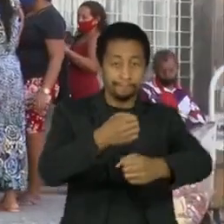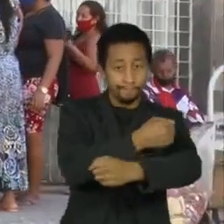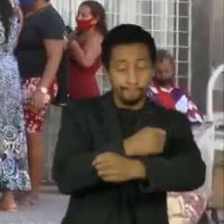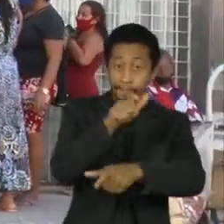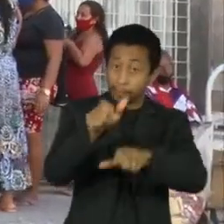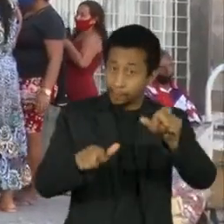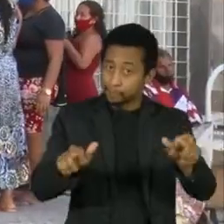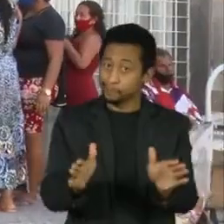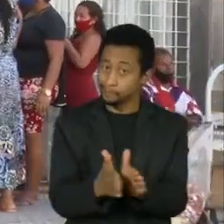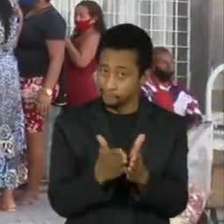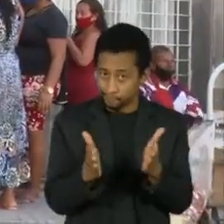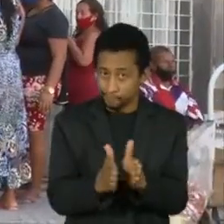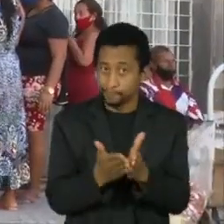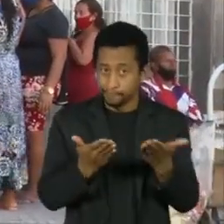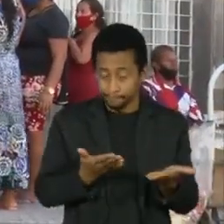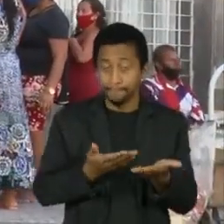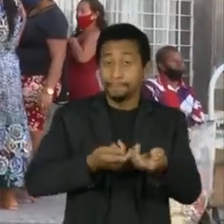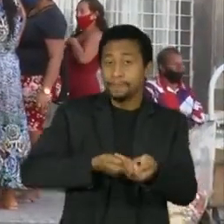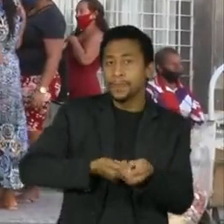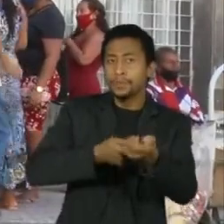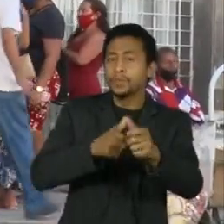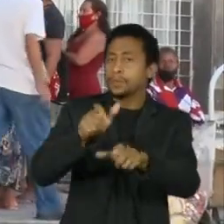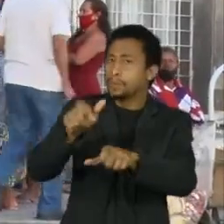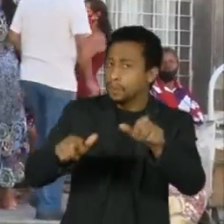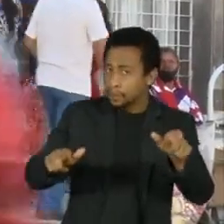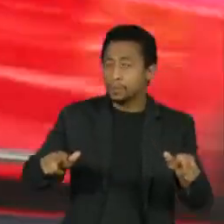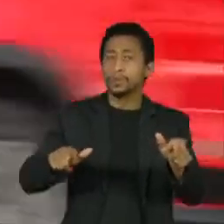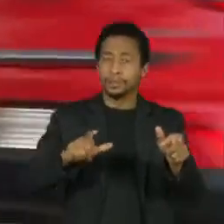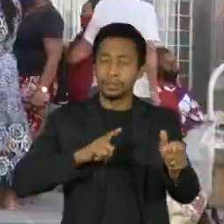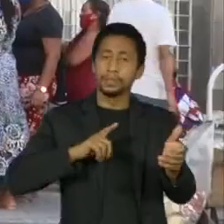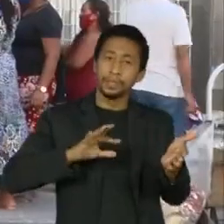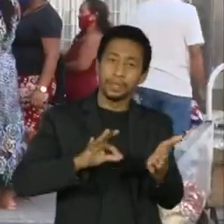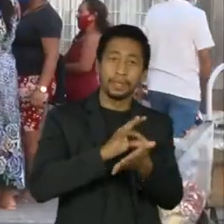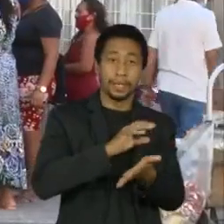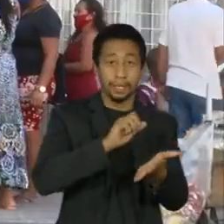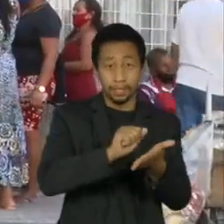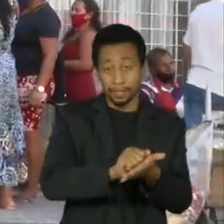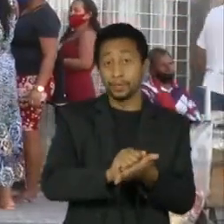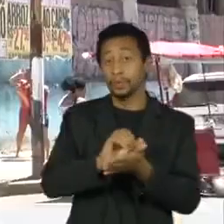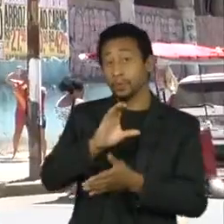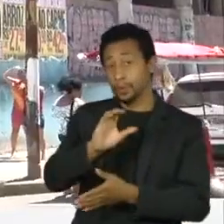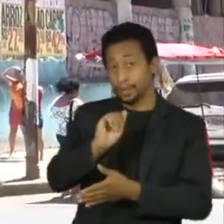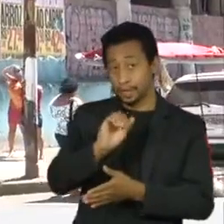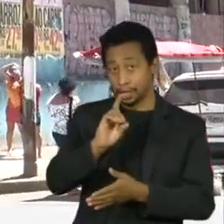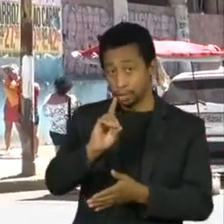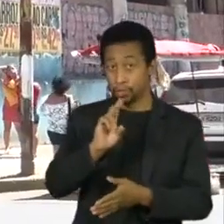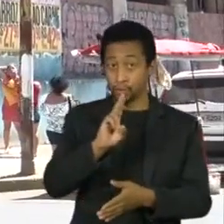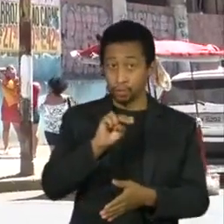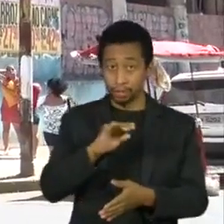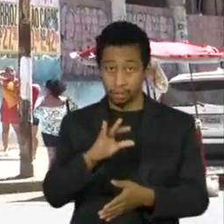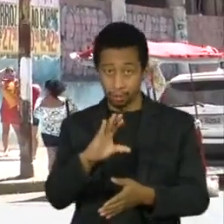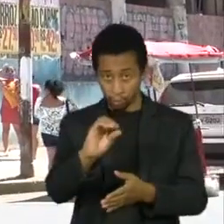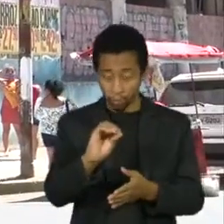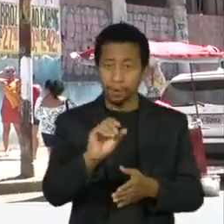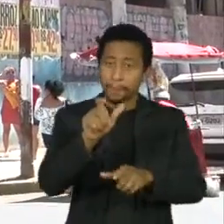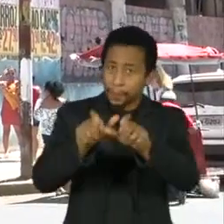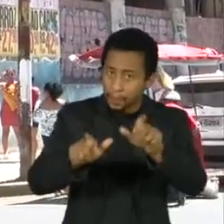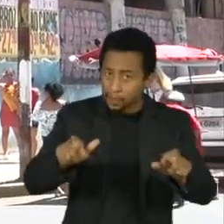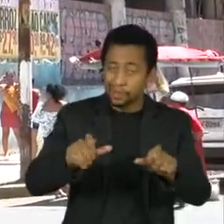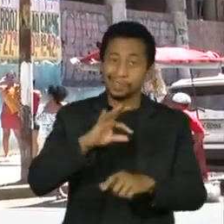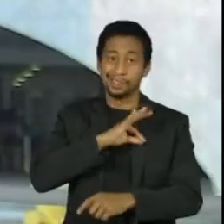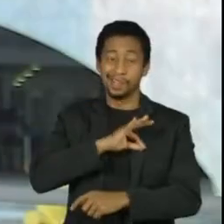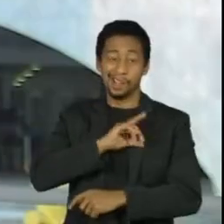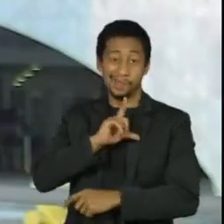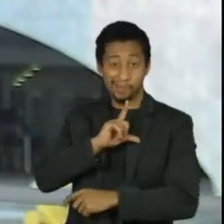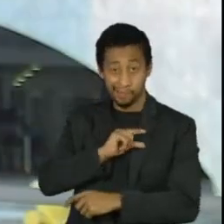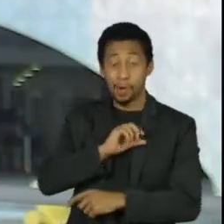e o benefício será pago para Famílias inscritas no cadastro único do governo federal com renda familiar mensal per capita menor ou igual a